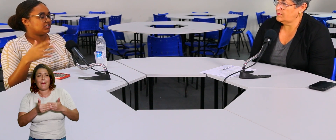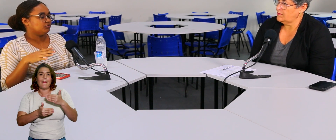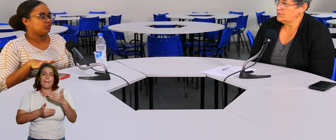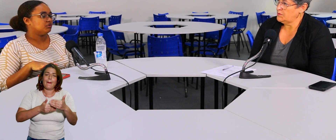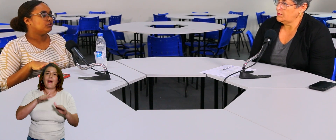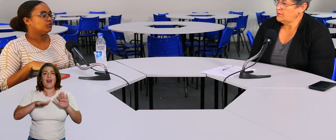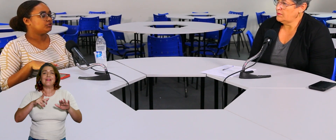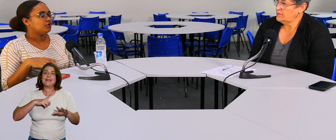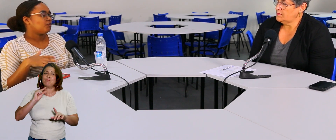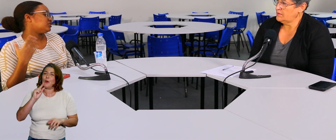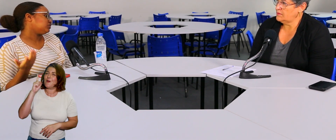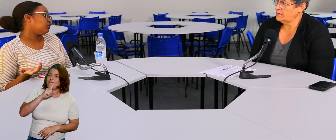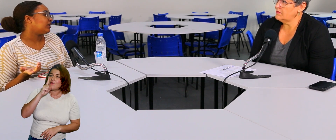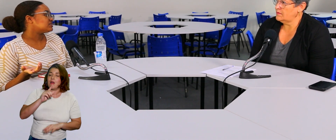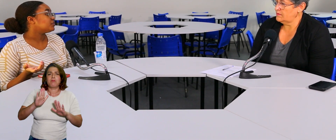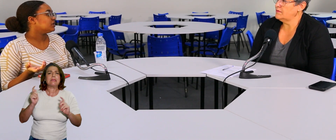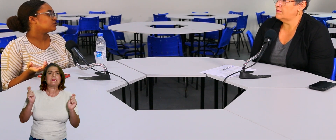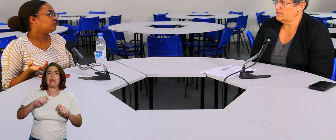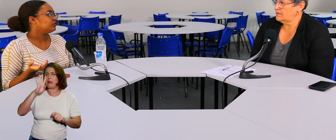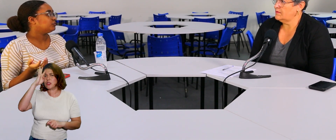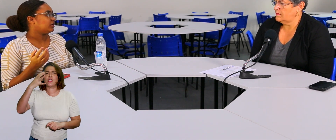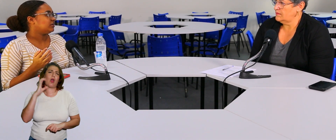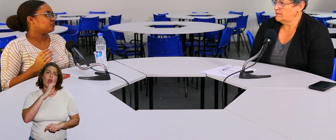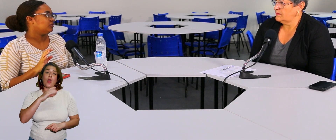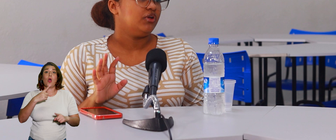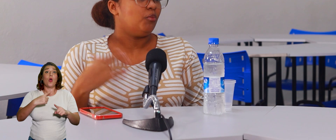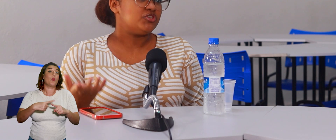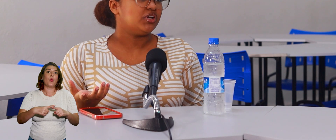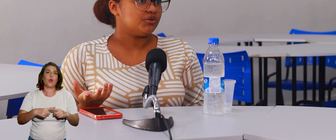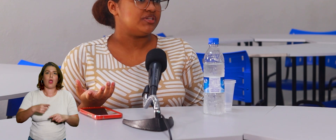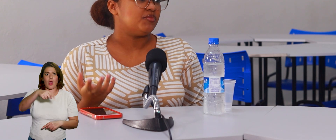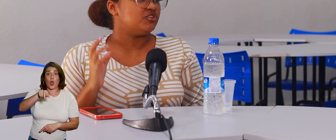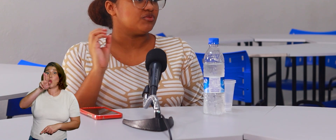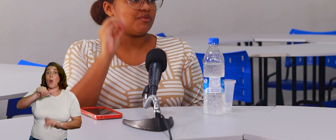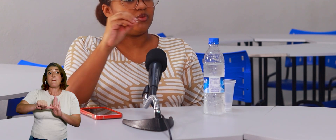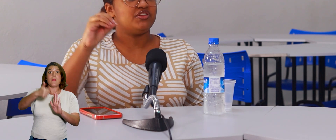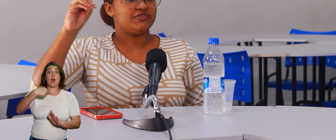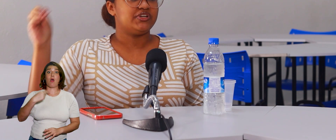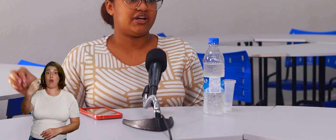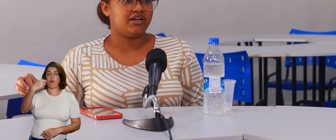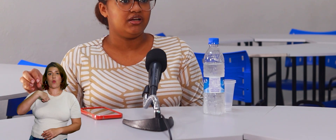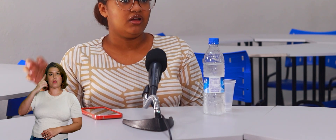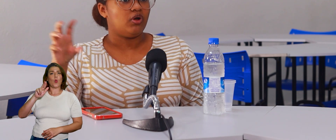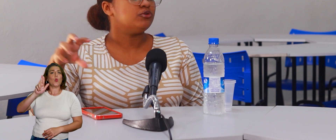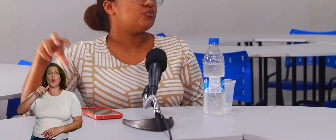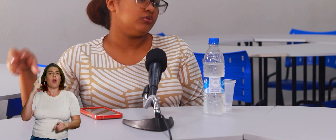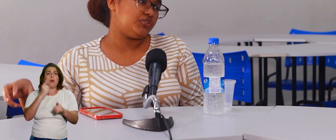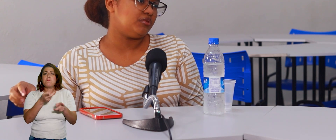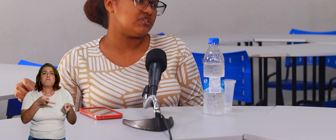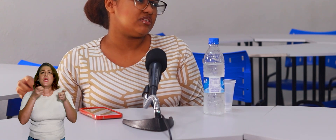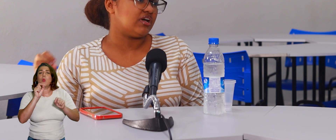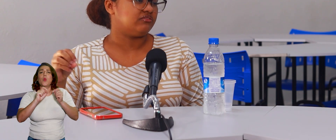em quando eu encontrava um problema ou outro, mas que logo era sempre resolvido, porque aí, tipo, como eles nunca tinham recebido, eles não sabiam identificar quais